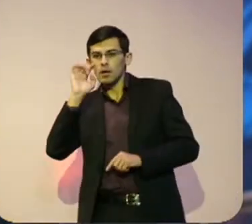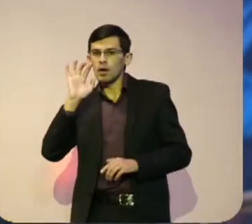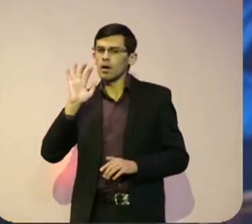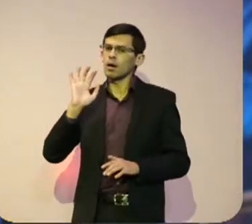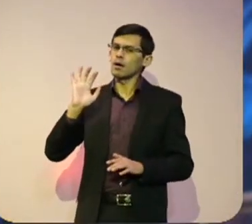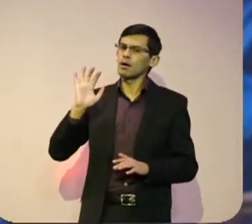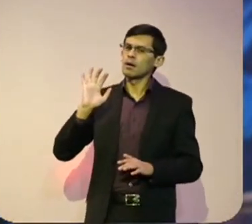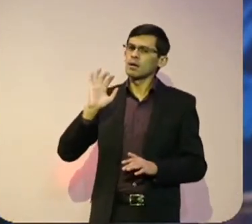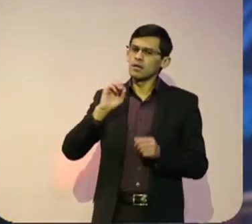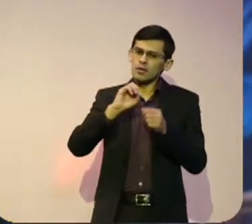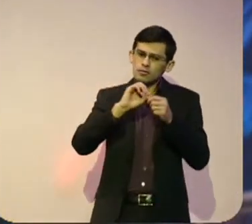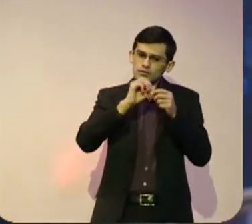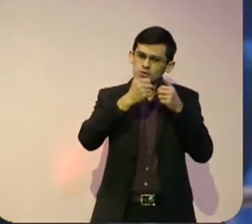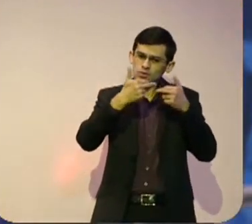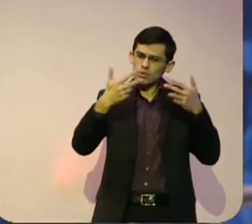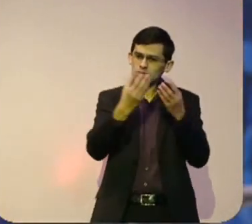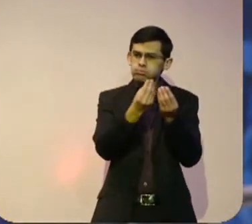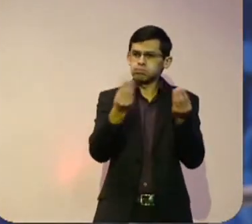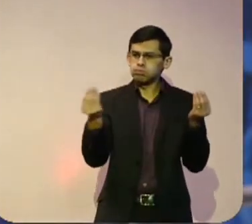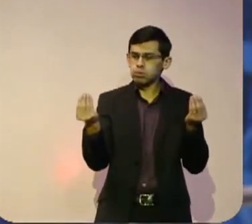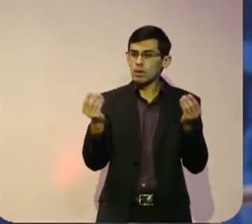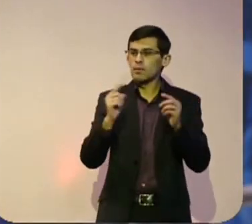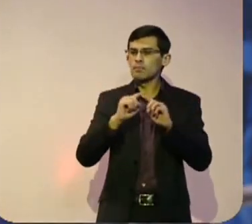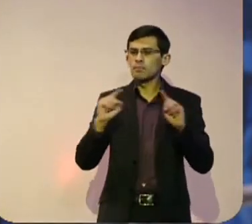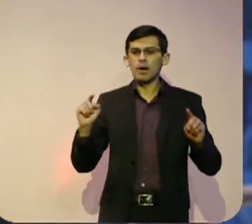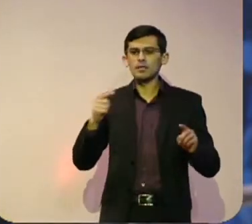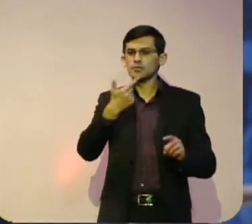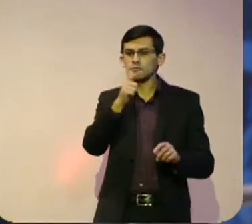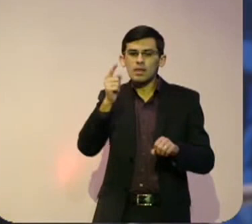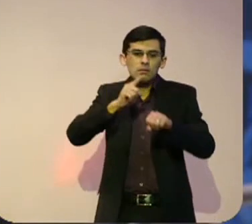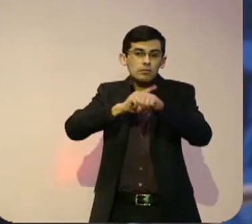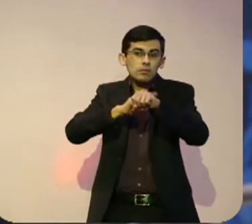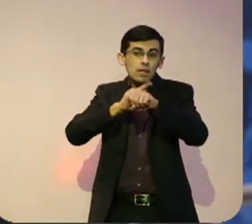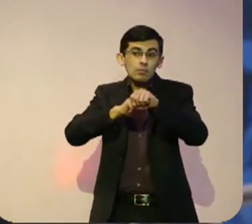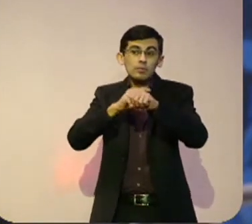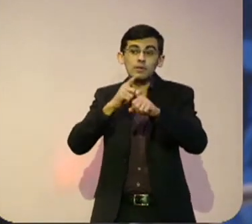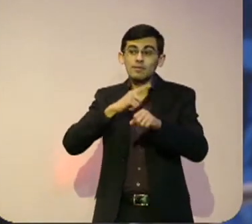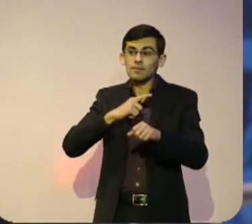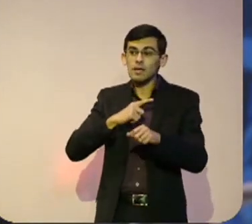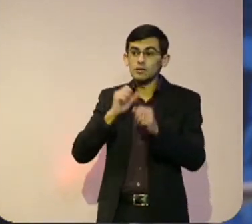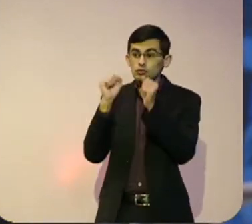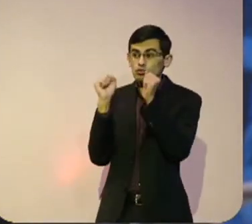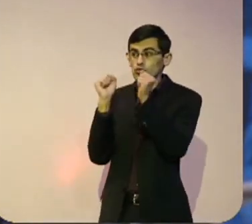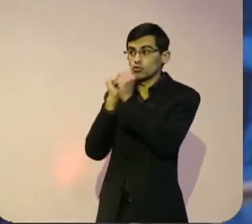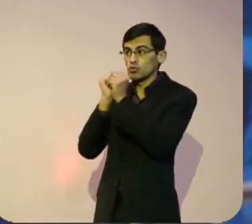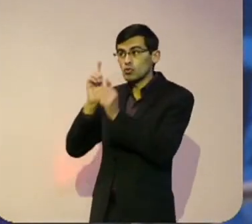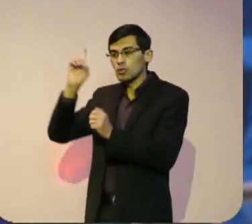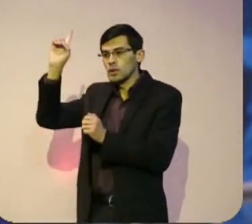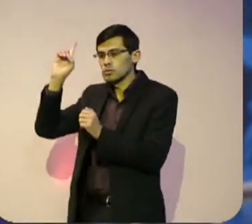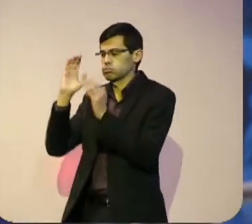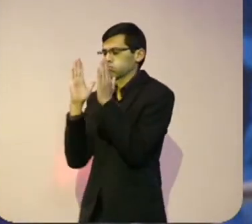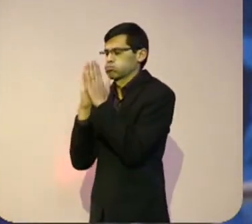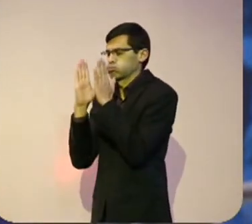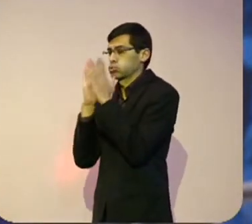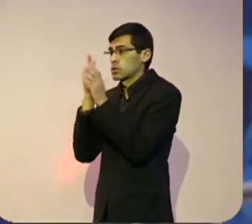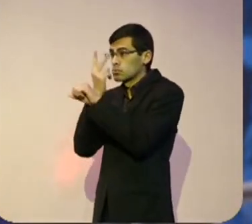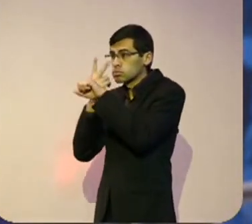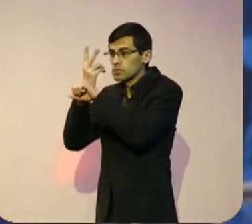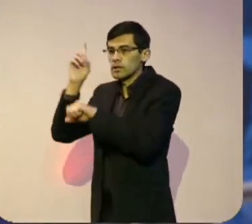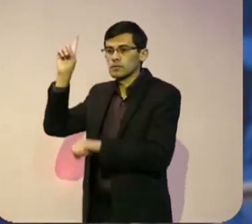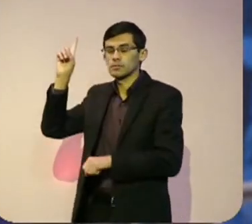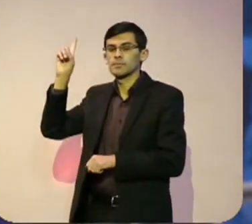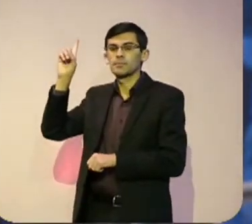puxa, fiz um monte de coisas, mas não tive o tempo que eu deveria ter tido com o Senhor, ou que eu desejava ter com o